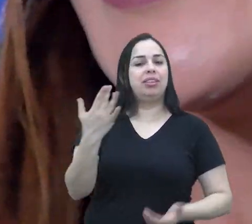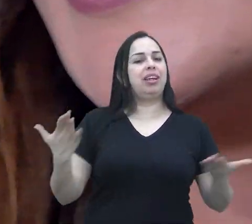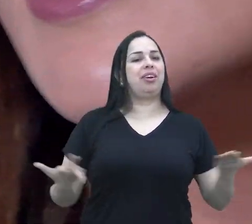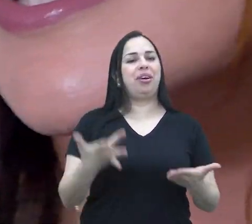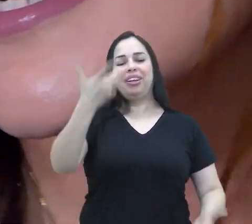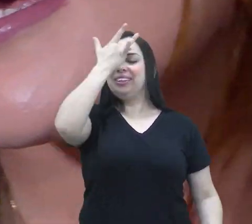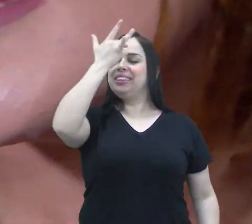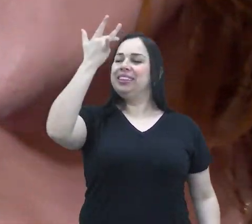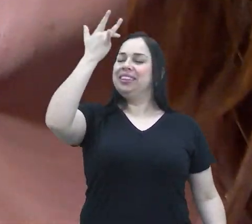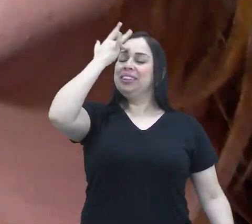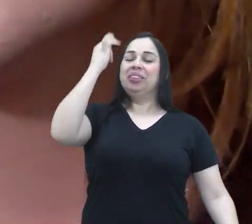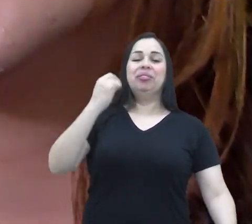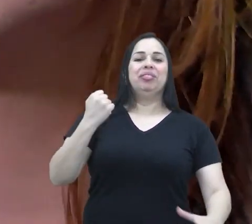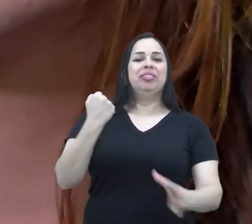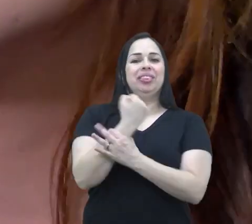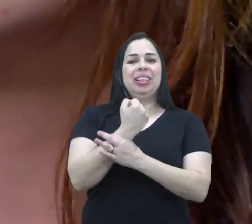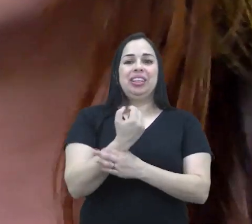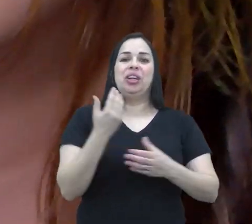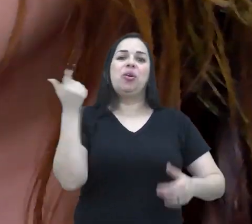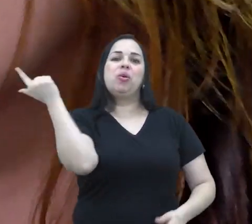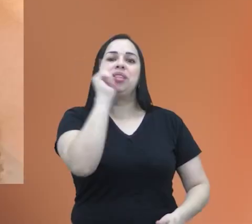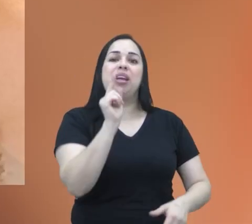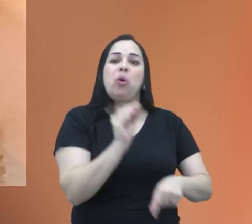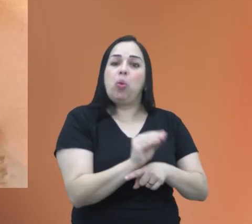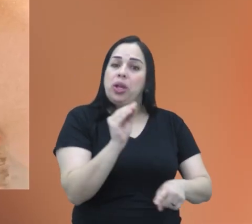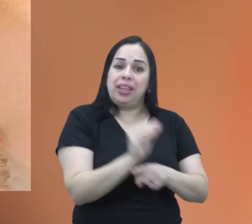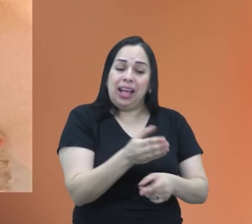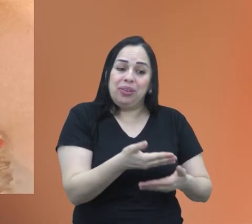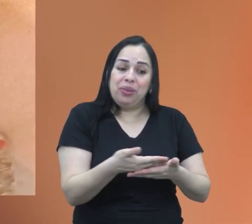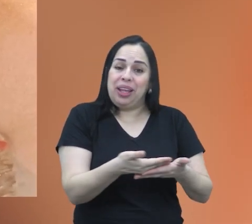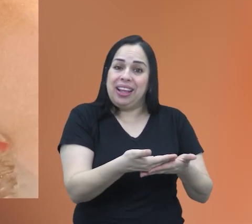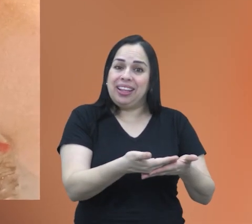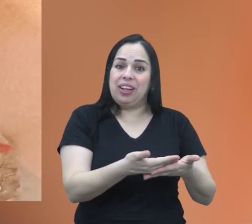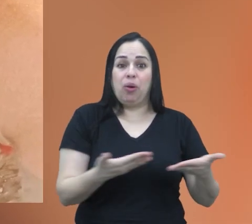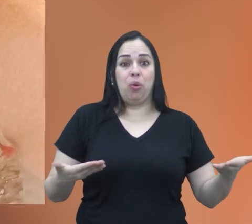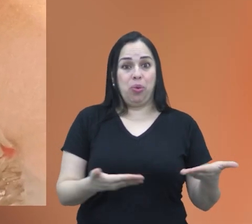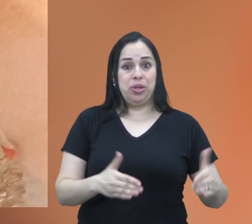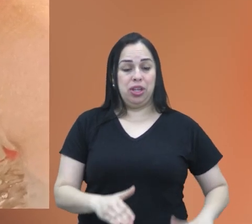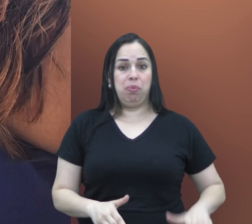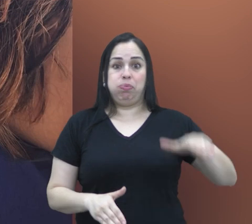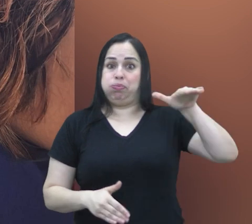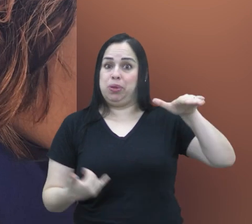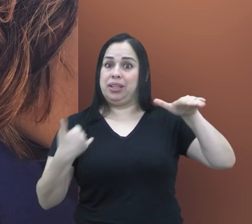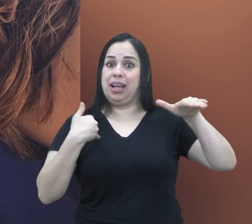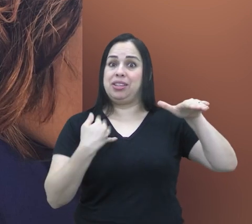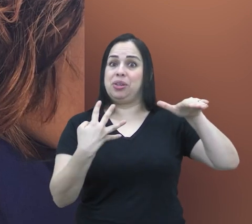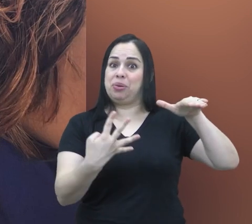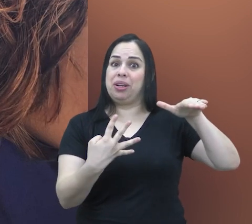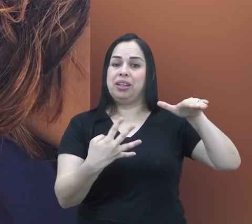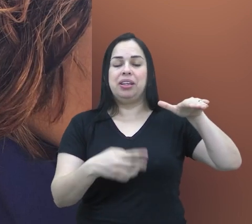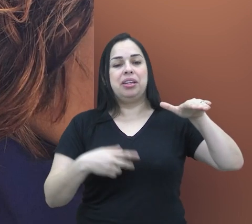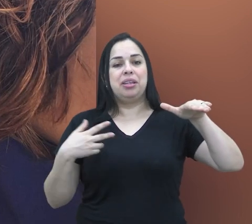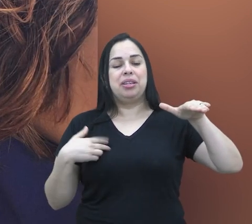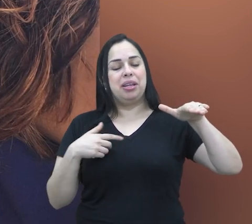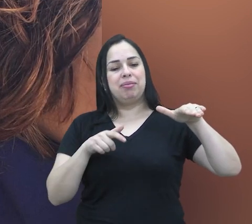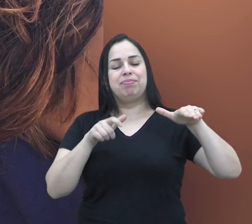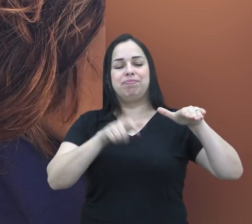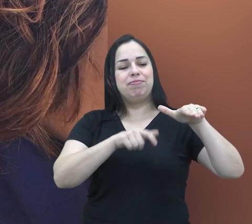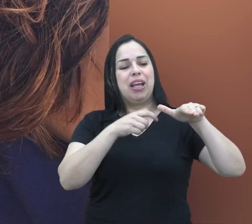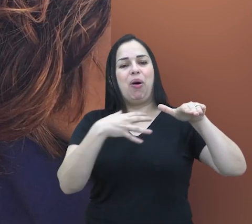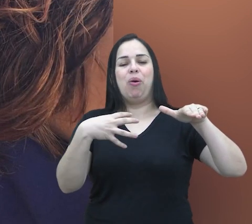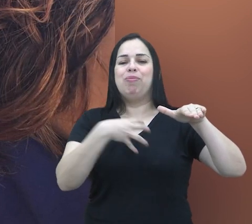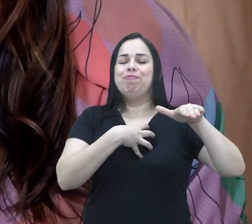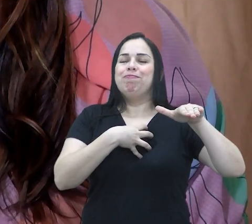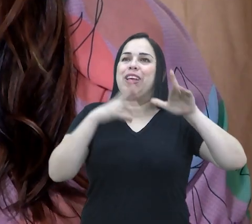dia, ela teve a segurança para cuidar do filho. Hoje, o Pedro está com 4 anos e Juliana enxerga a maternidade de